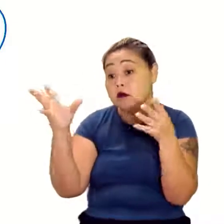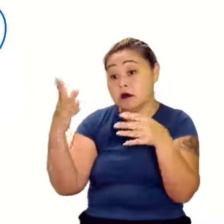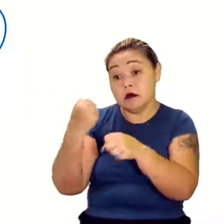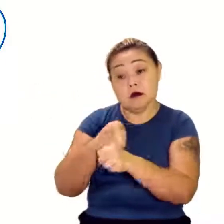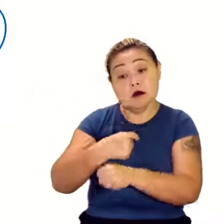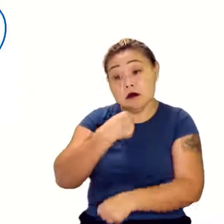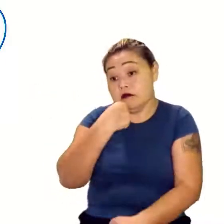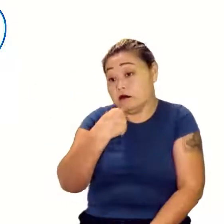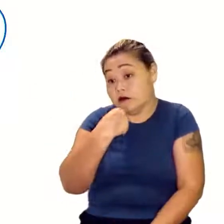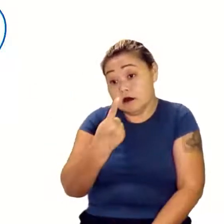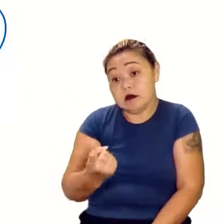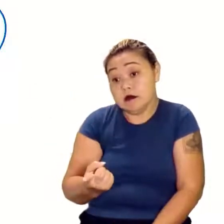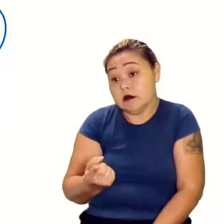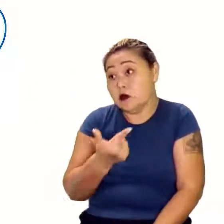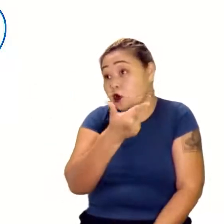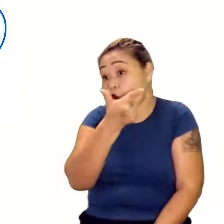somar.